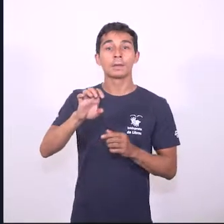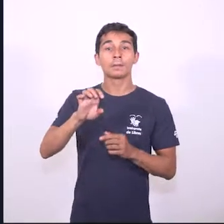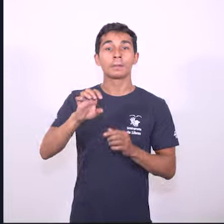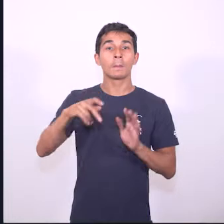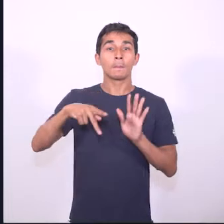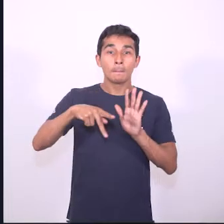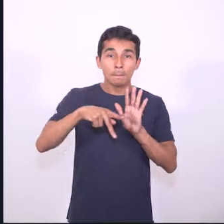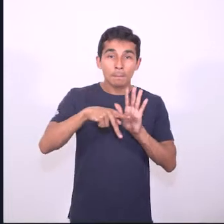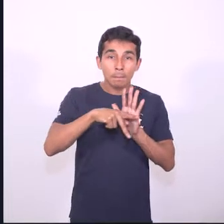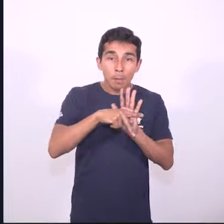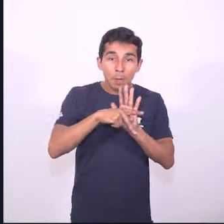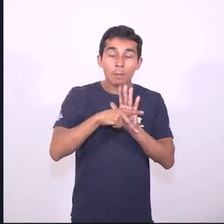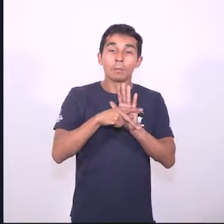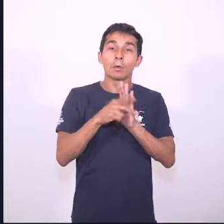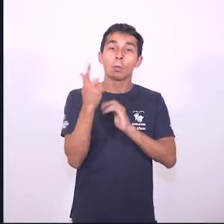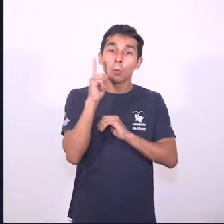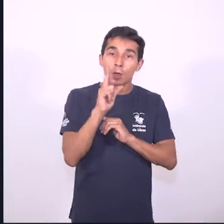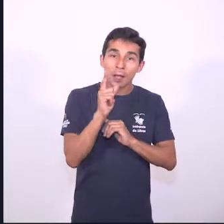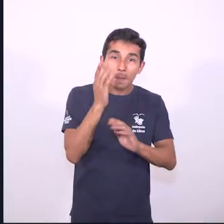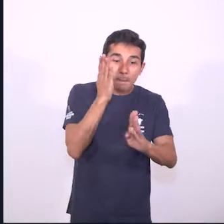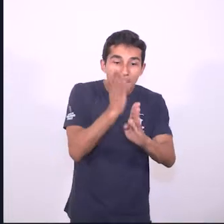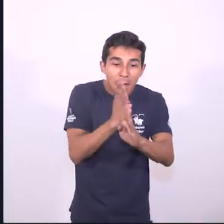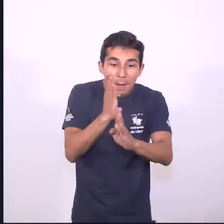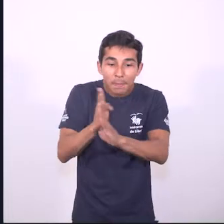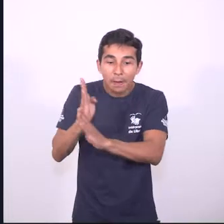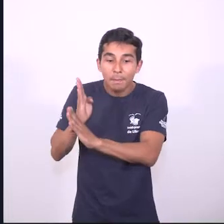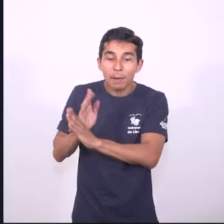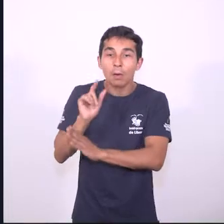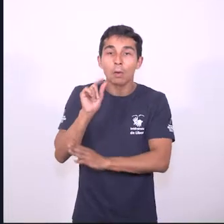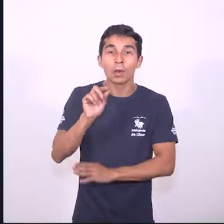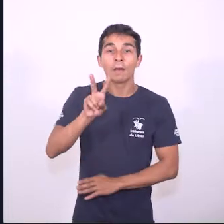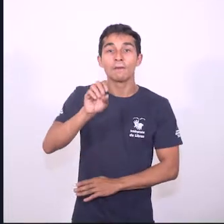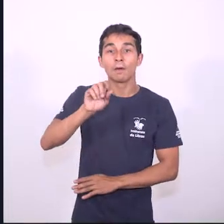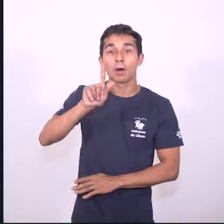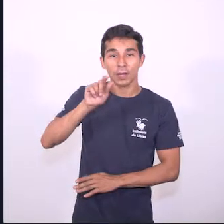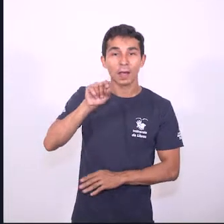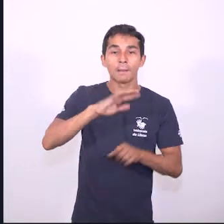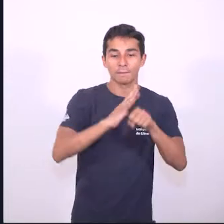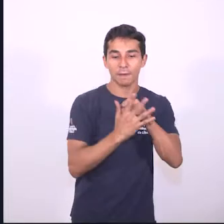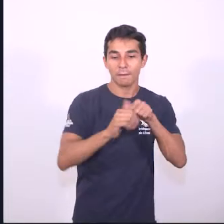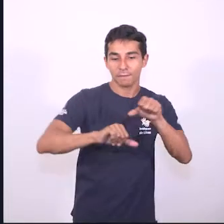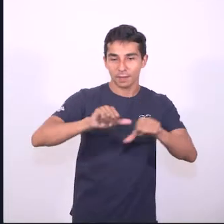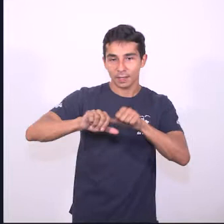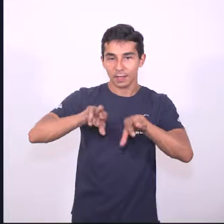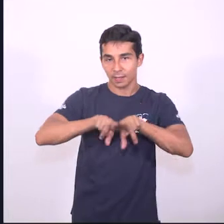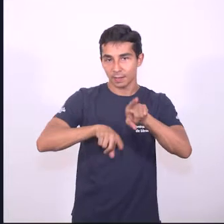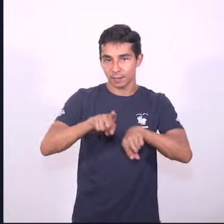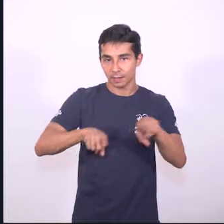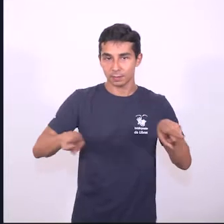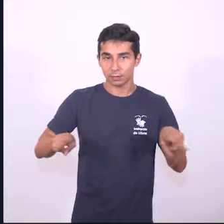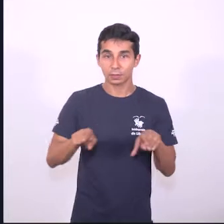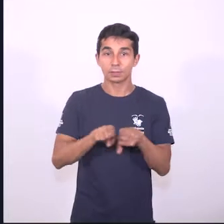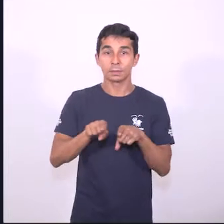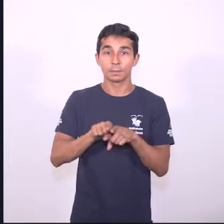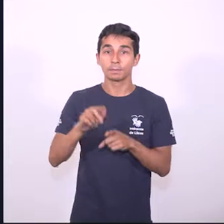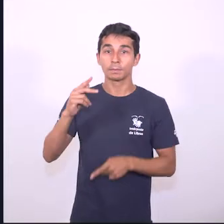VOC, que é exatamente as variantes de preocupação, seguidos de PCR, que